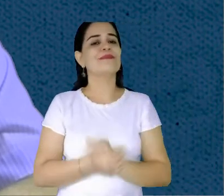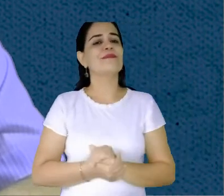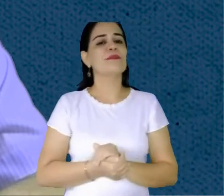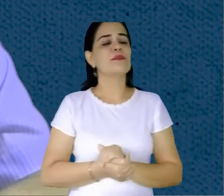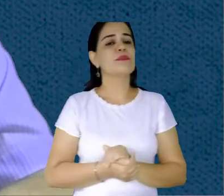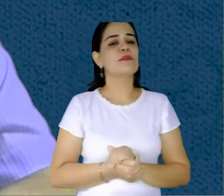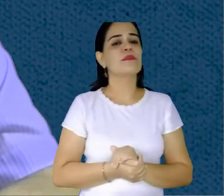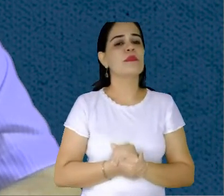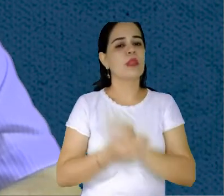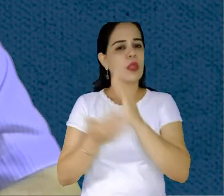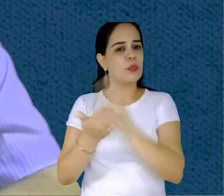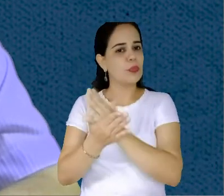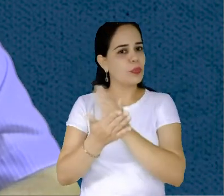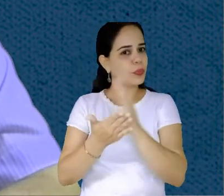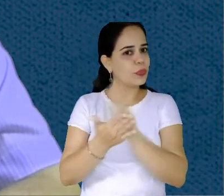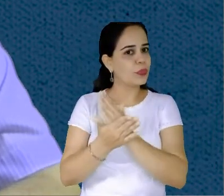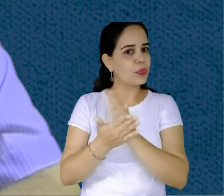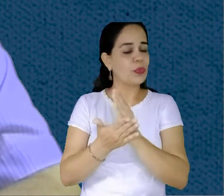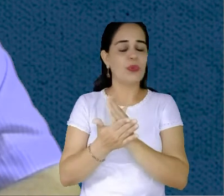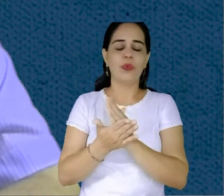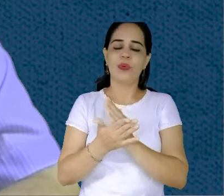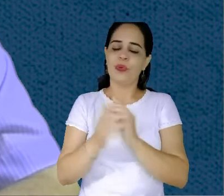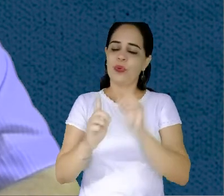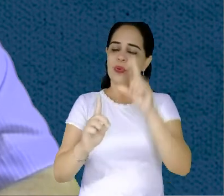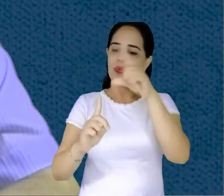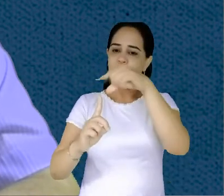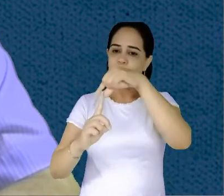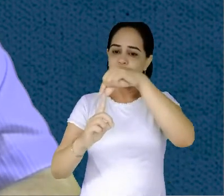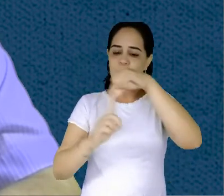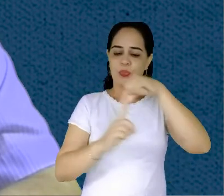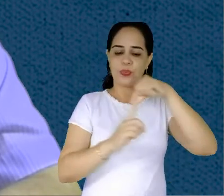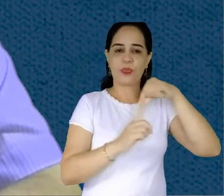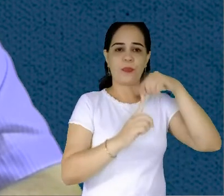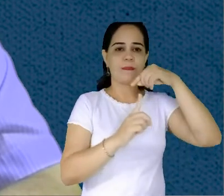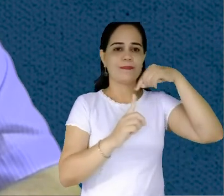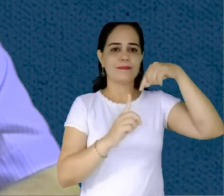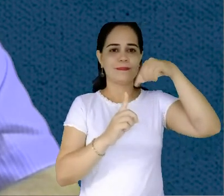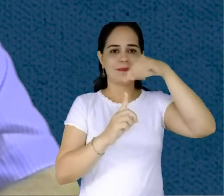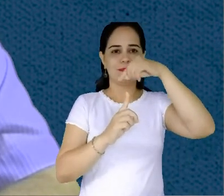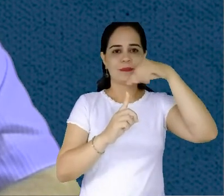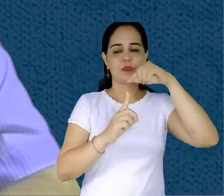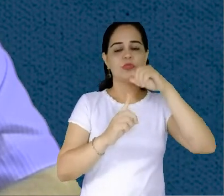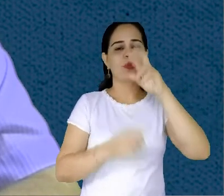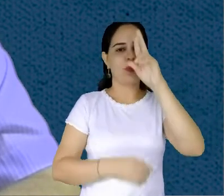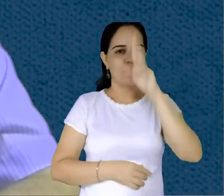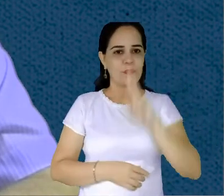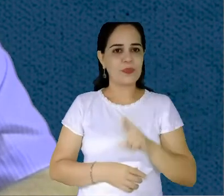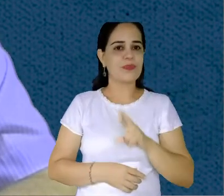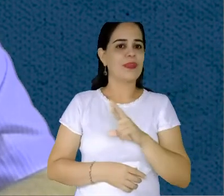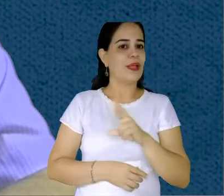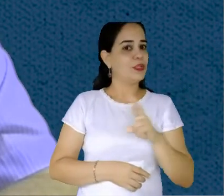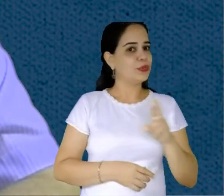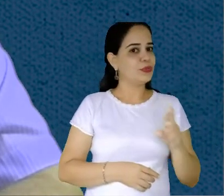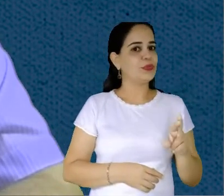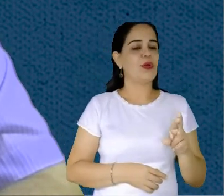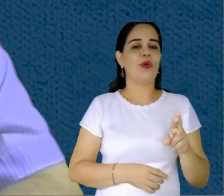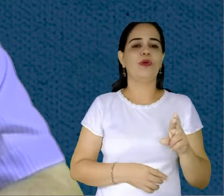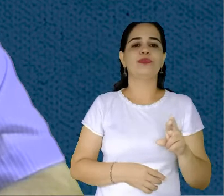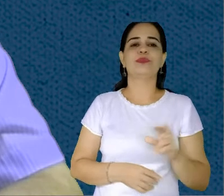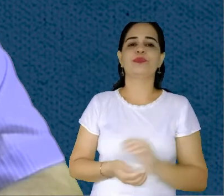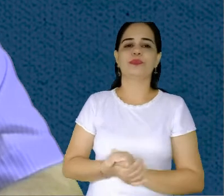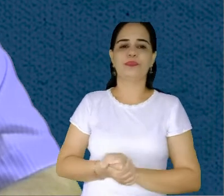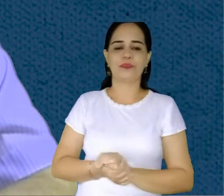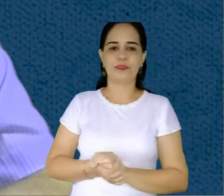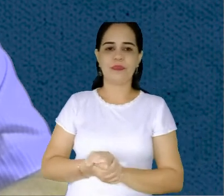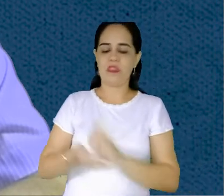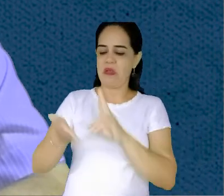Giustino Maria Russolino, Lilo, Maria Francesca di Gesù,